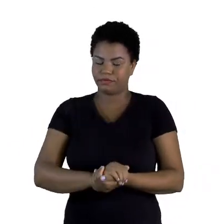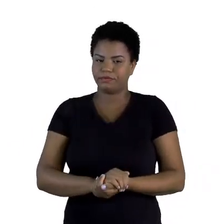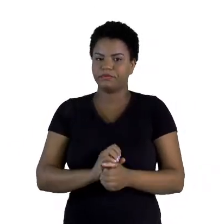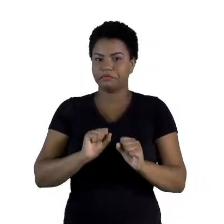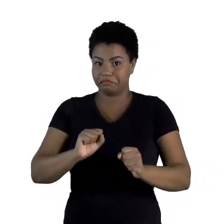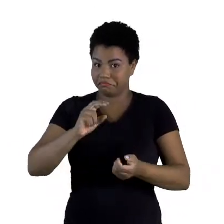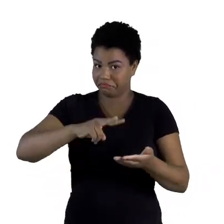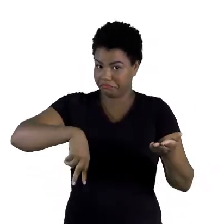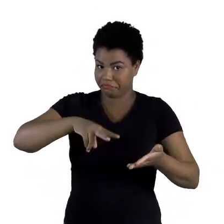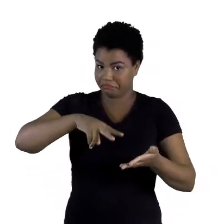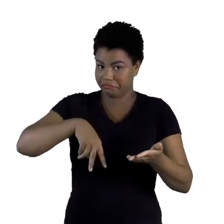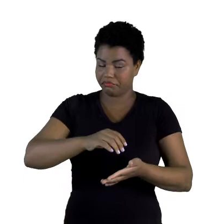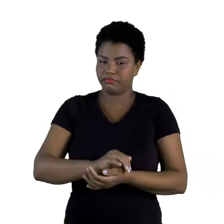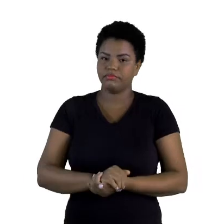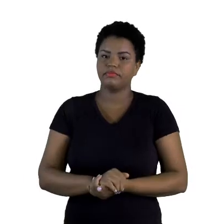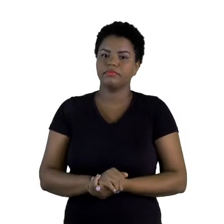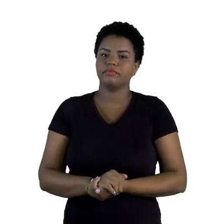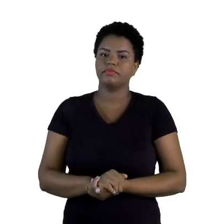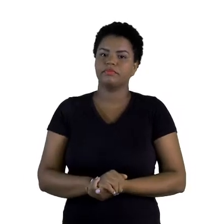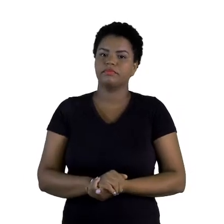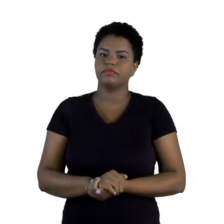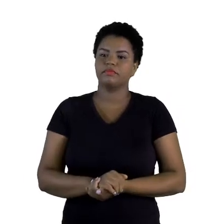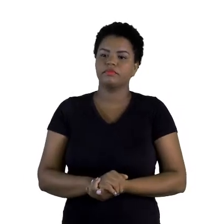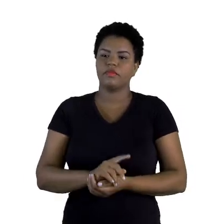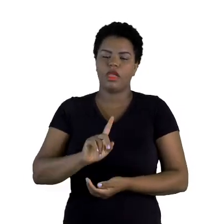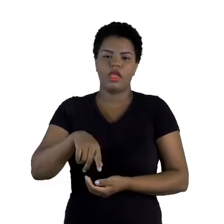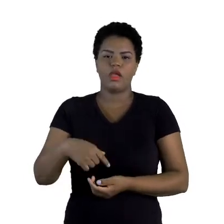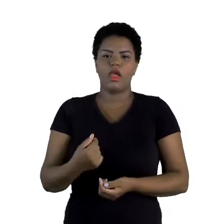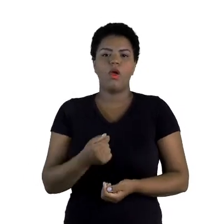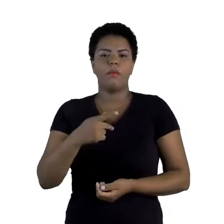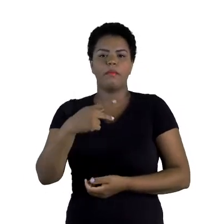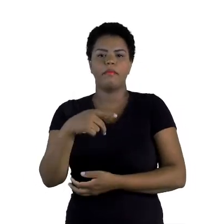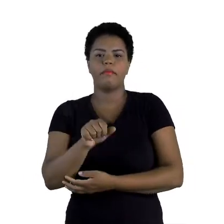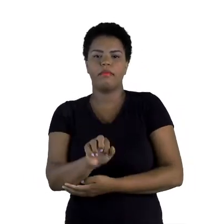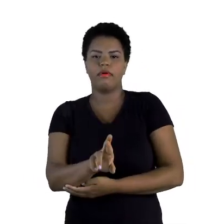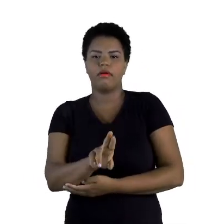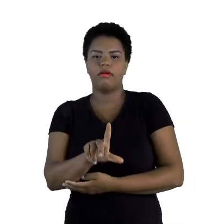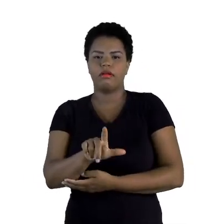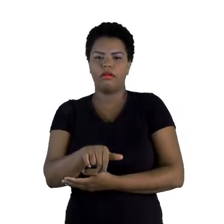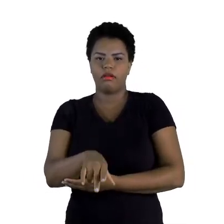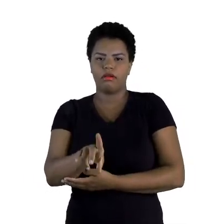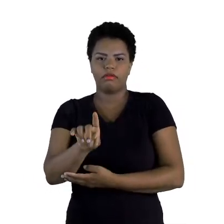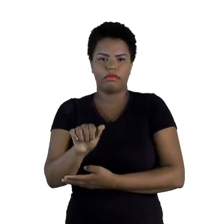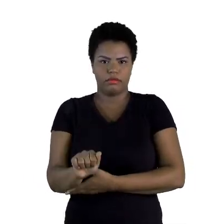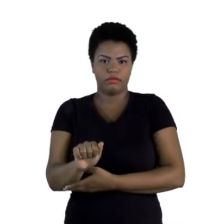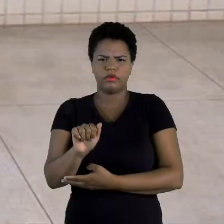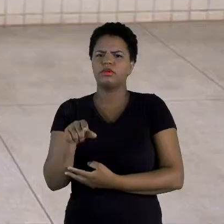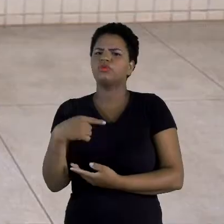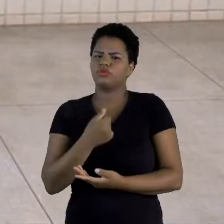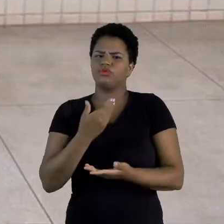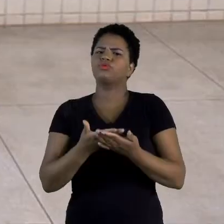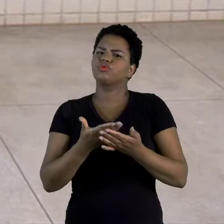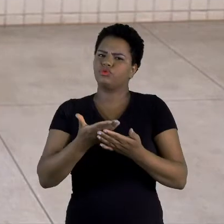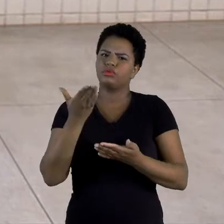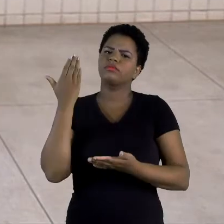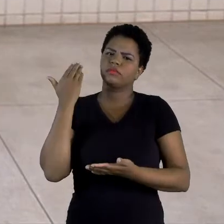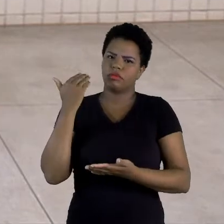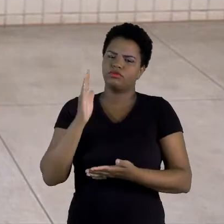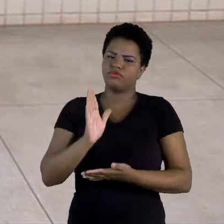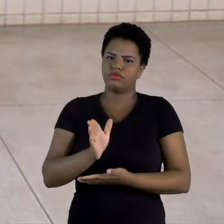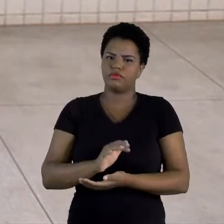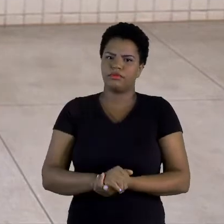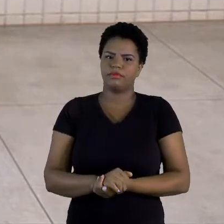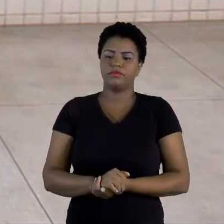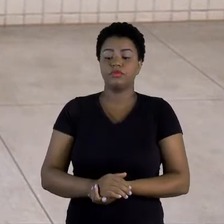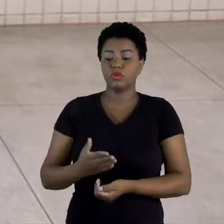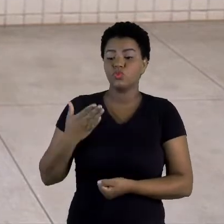ler? Então, olha só, é uma pequena parlenda e nós já estudamos sobre isso em outras aulas. O doce perguntou